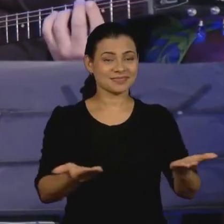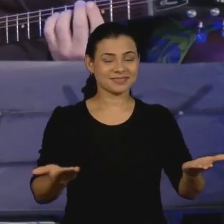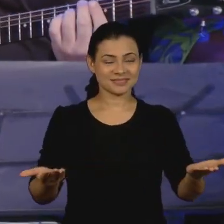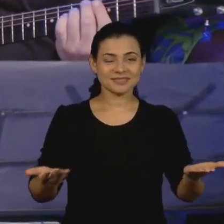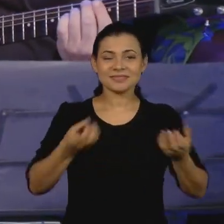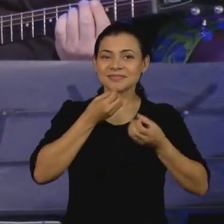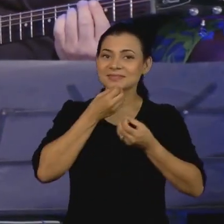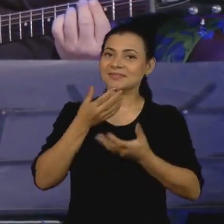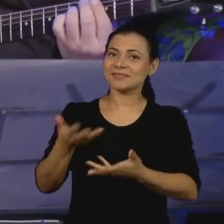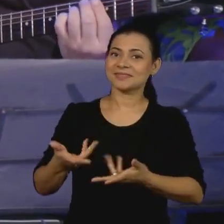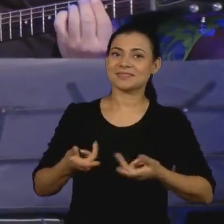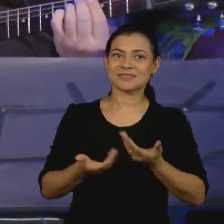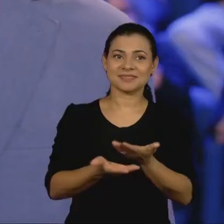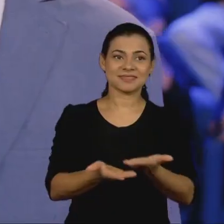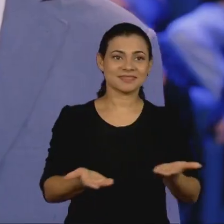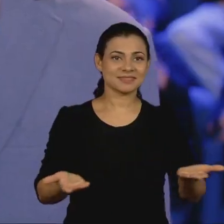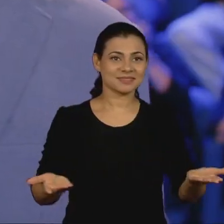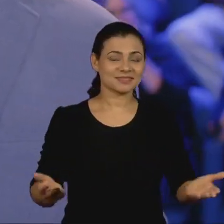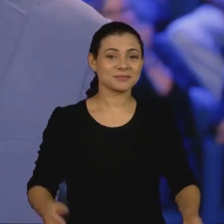Sejam bem-vindos.